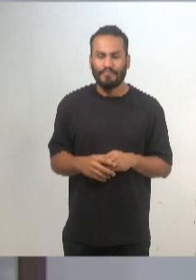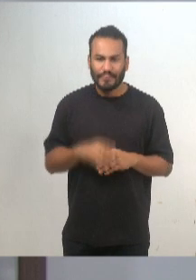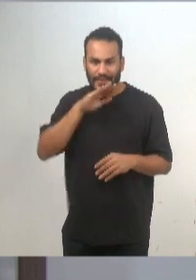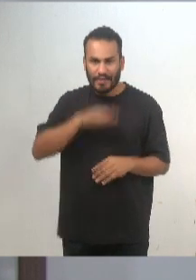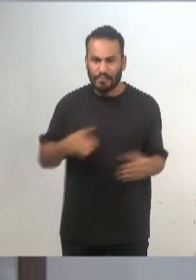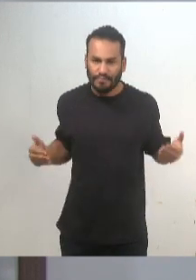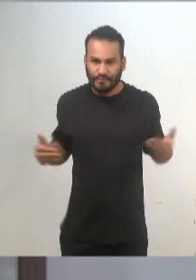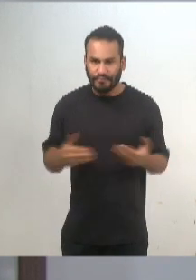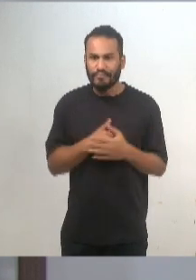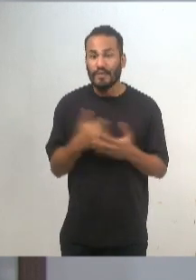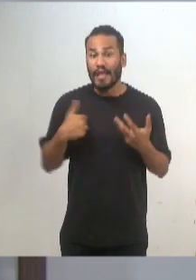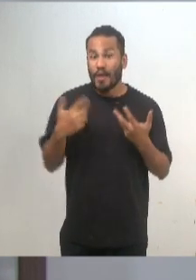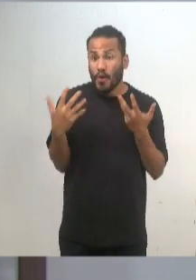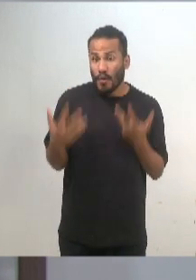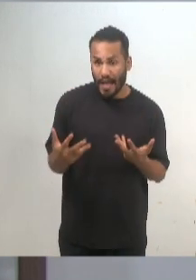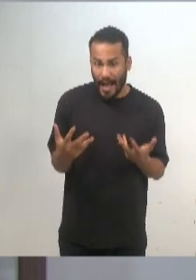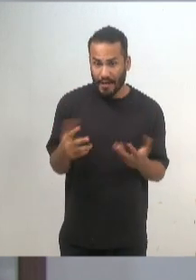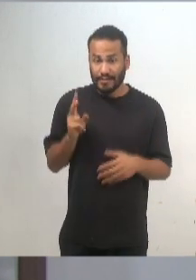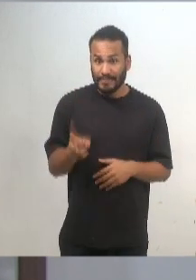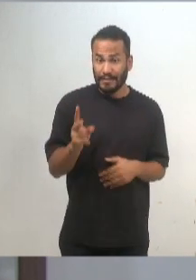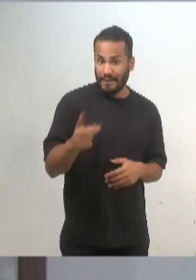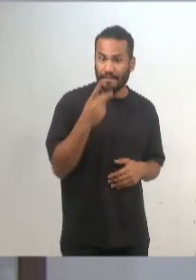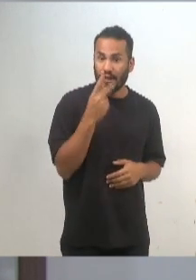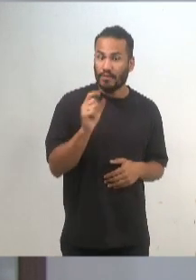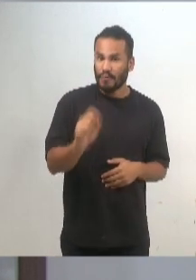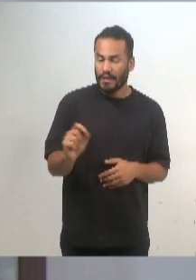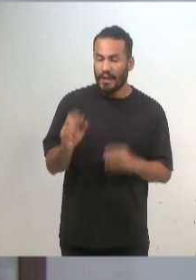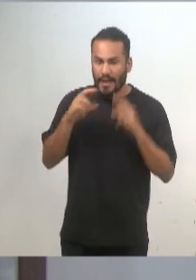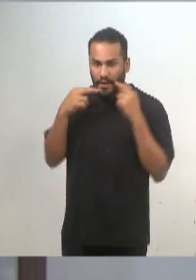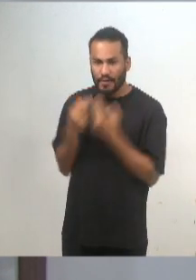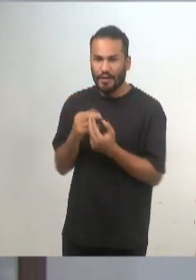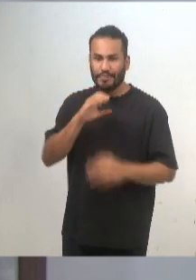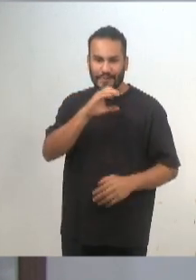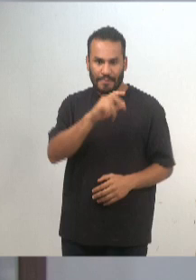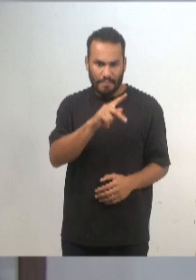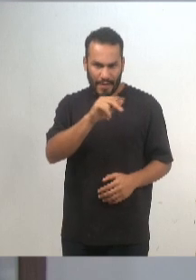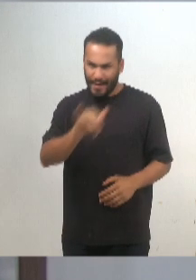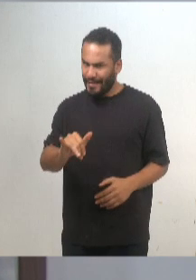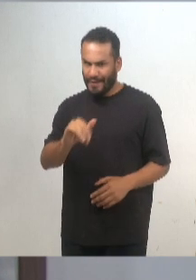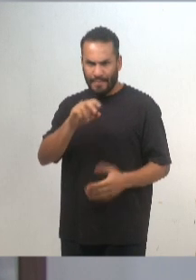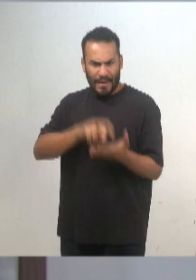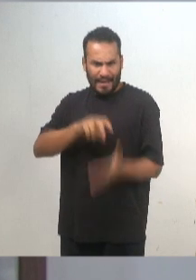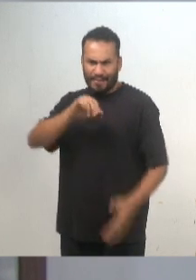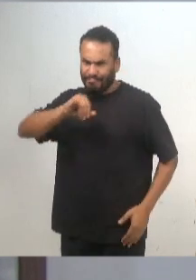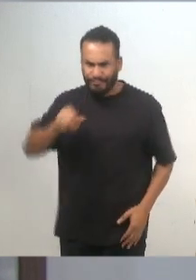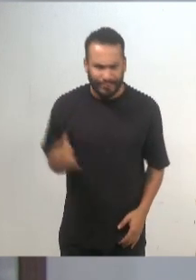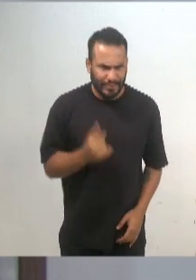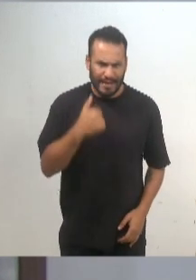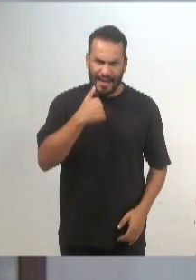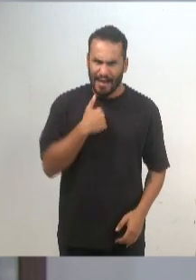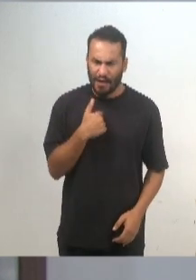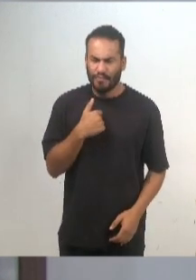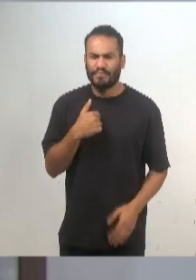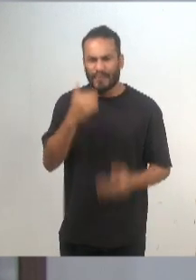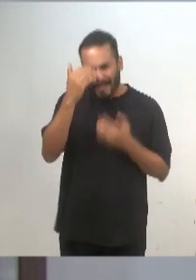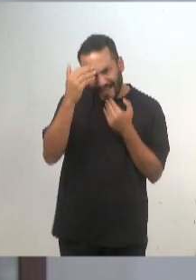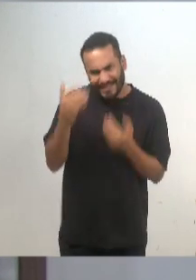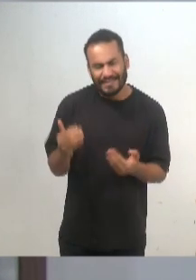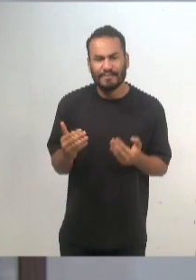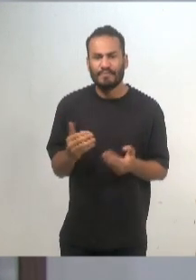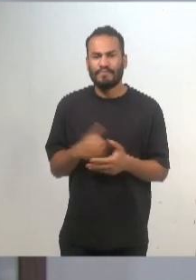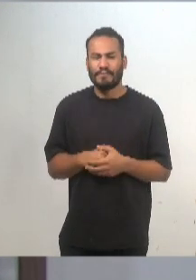tarde de hoje. E quero seguir falando que a nossa reunião da CPI nessa manhã foi muito proveitosa. Quero aqui deixar mais uma vez meu